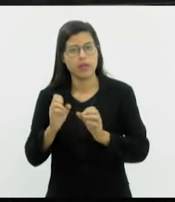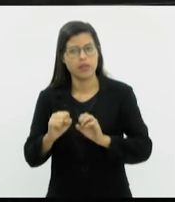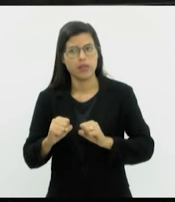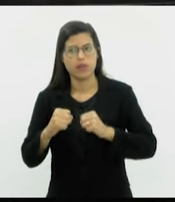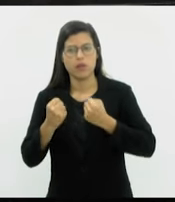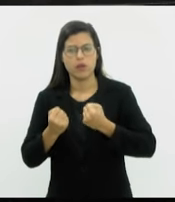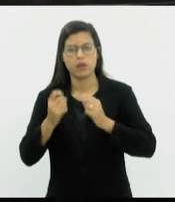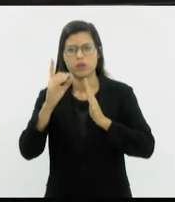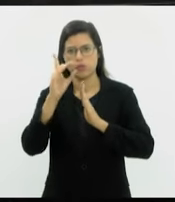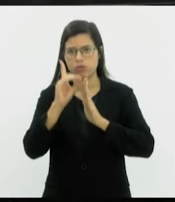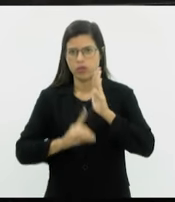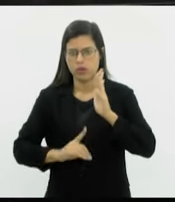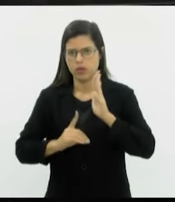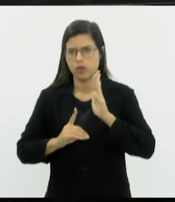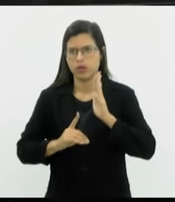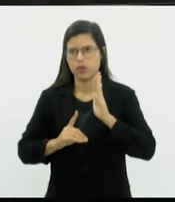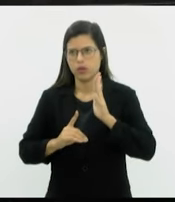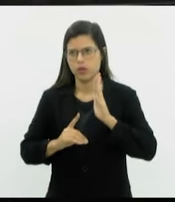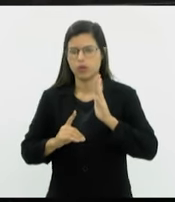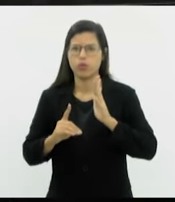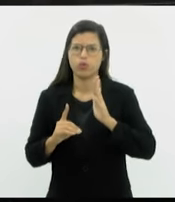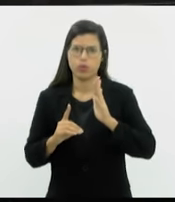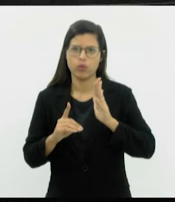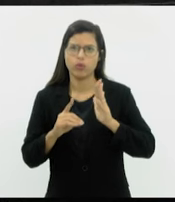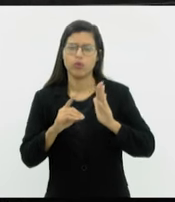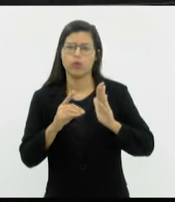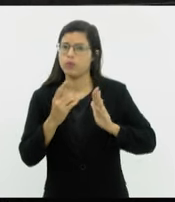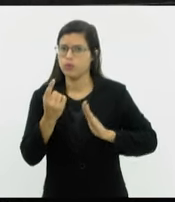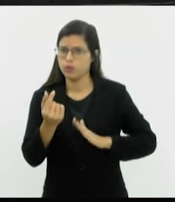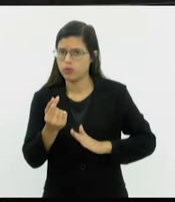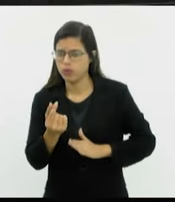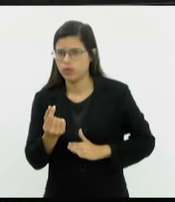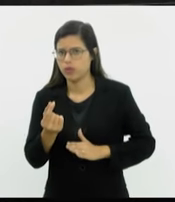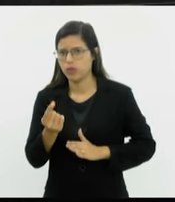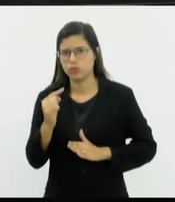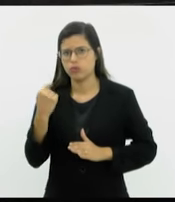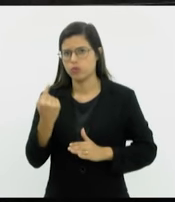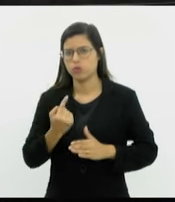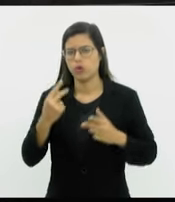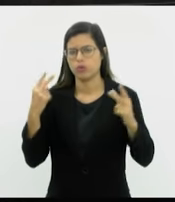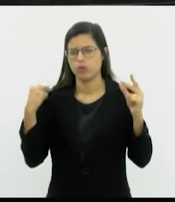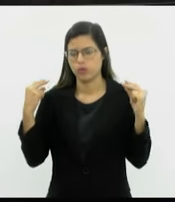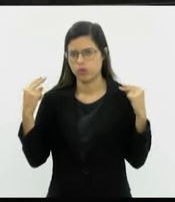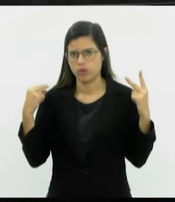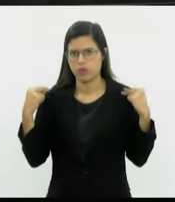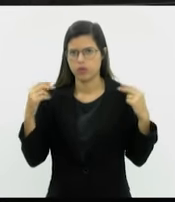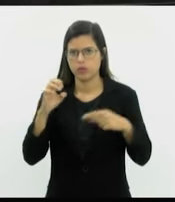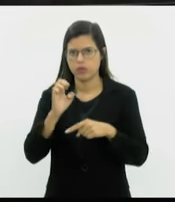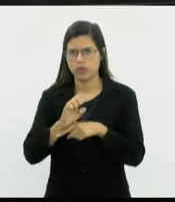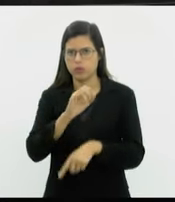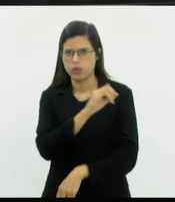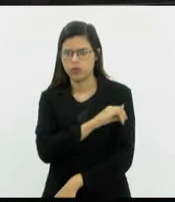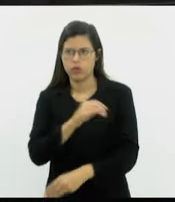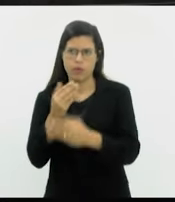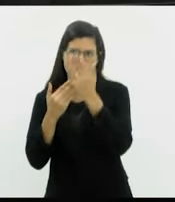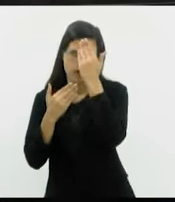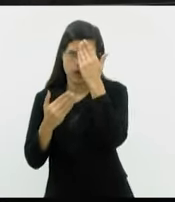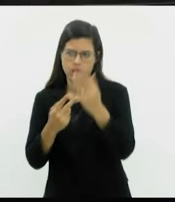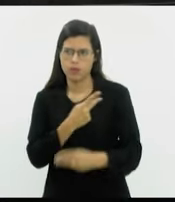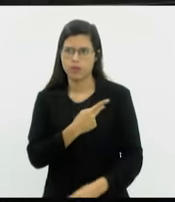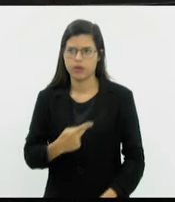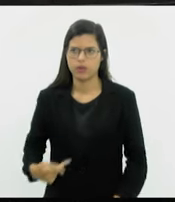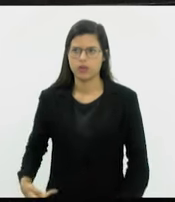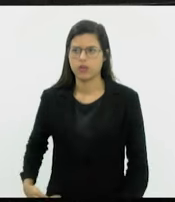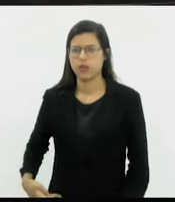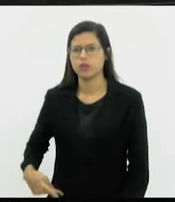dos direitos e do bolso dos nossos motoristas do estado do Rio de Janeiro. Muito obrigado, senhor presidente, e